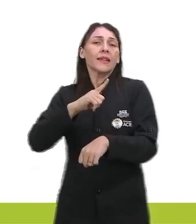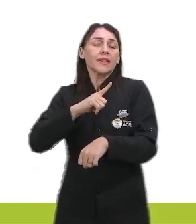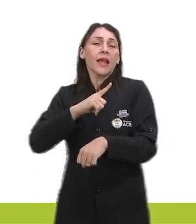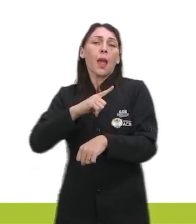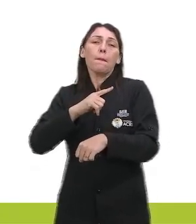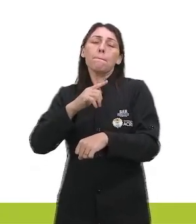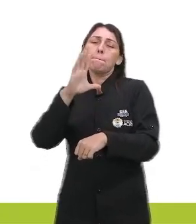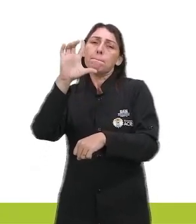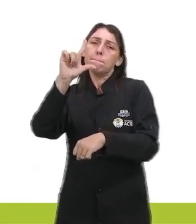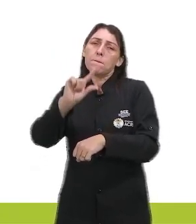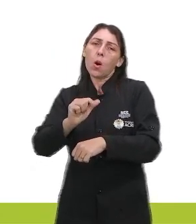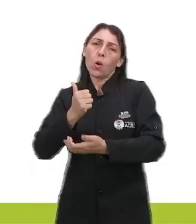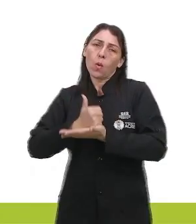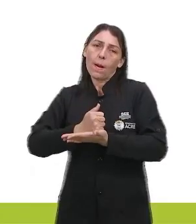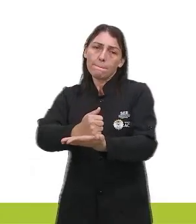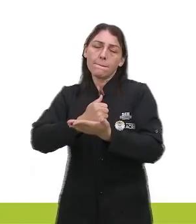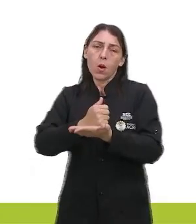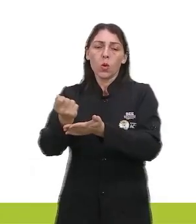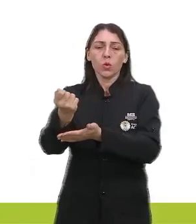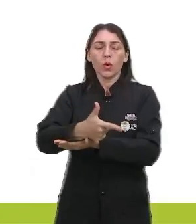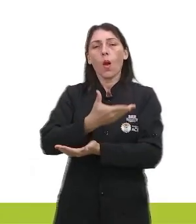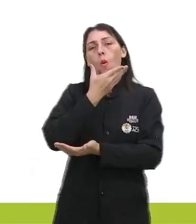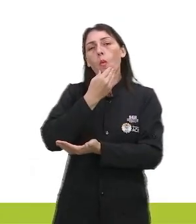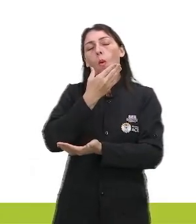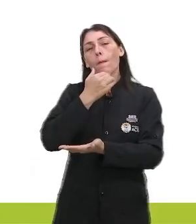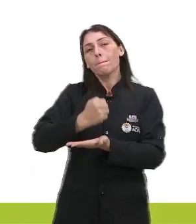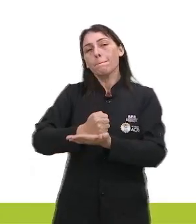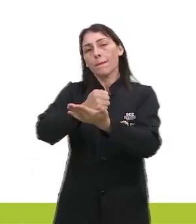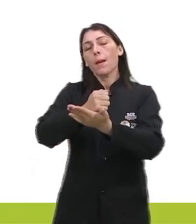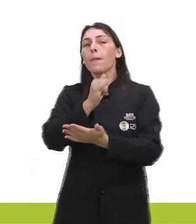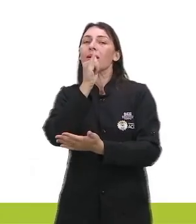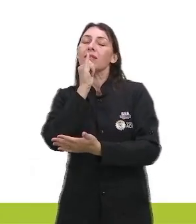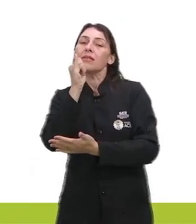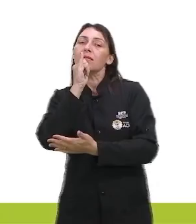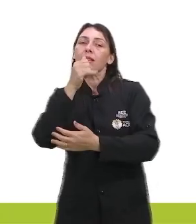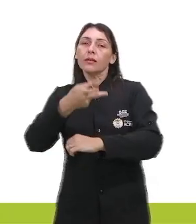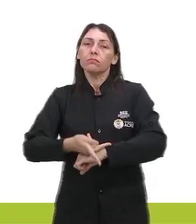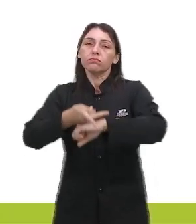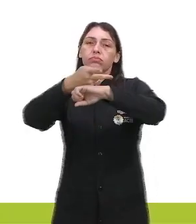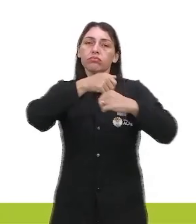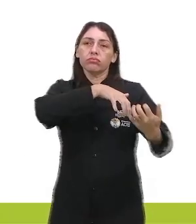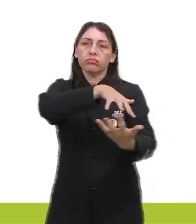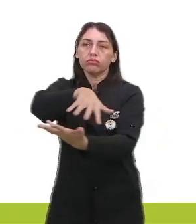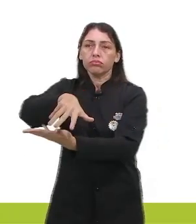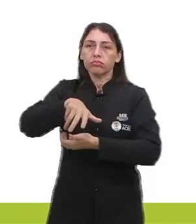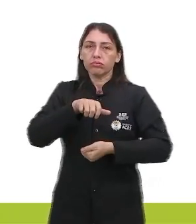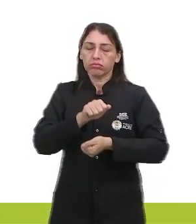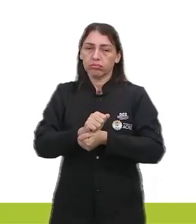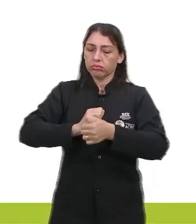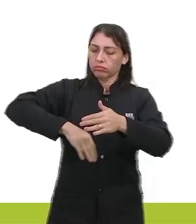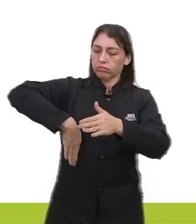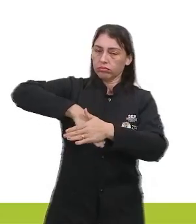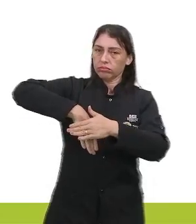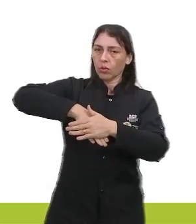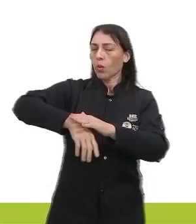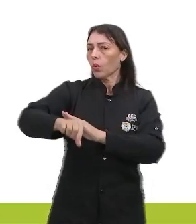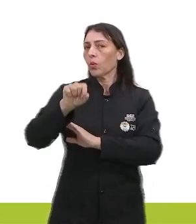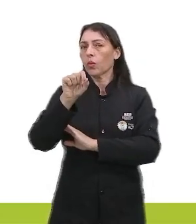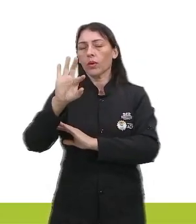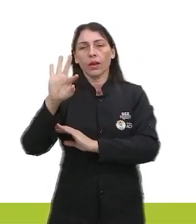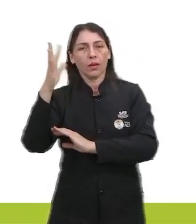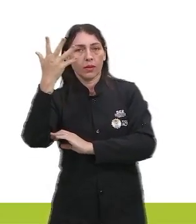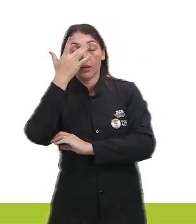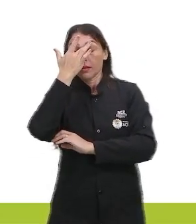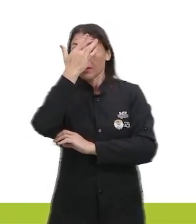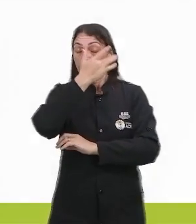apoio e recurso do que os masculinos. Aqui a gente tem, por exemplo, a Copa. A Copa, tá? O que acontece